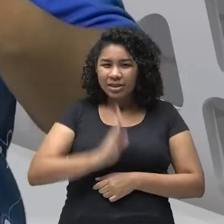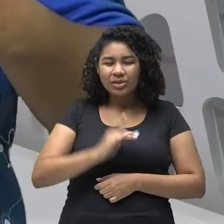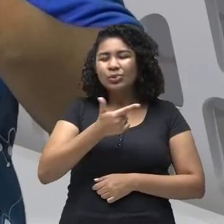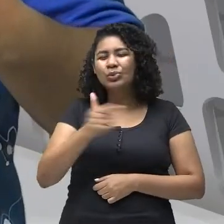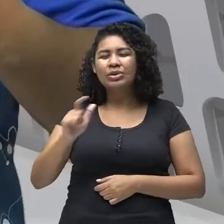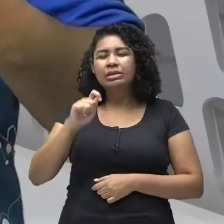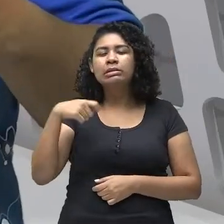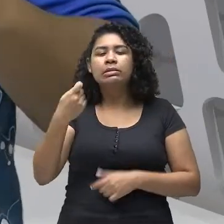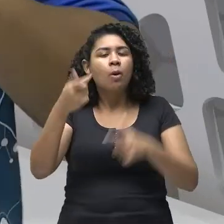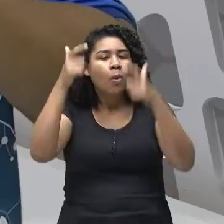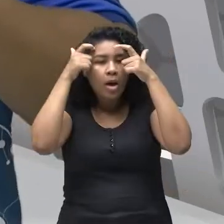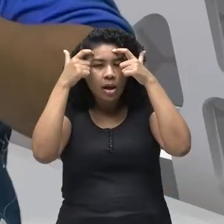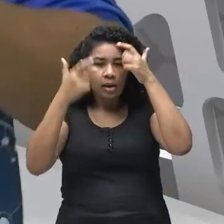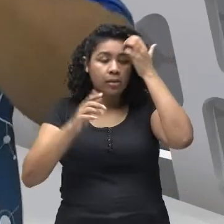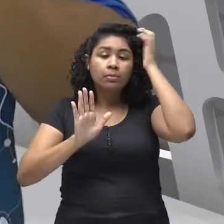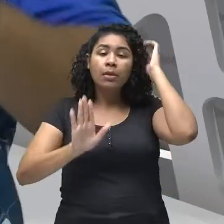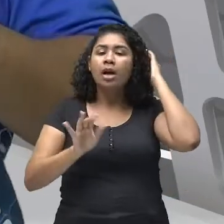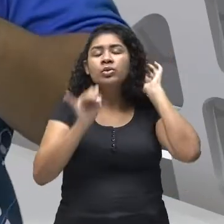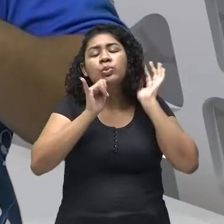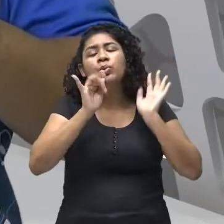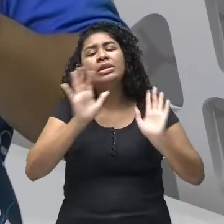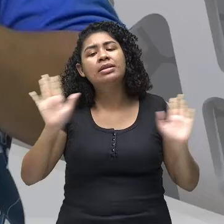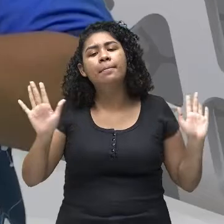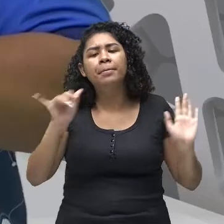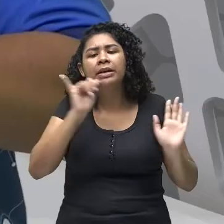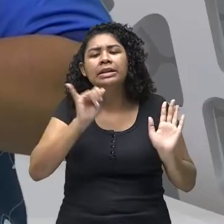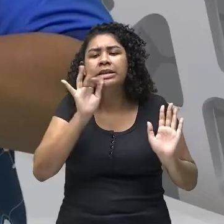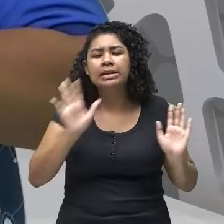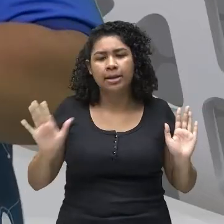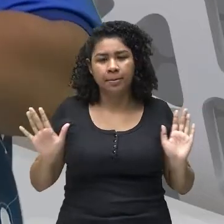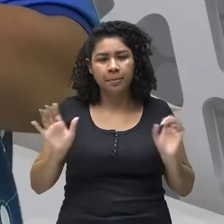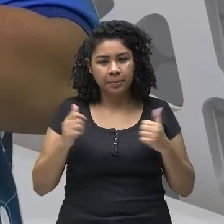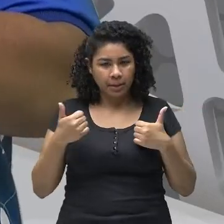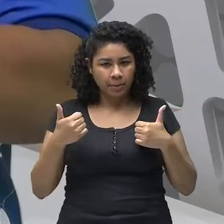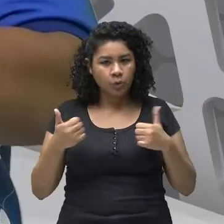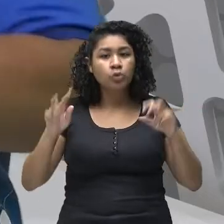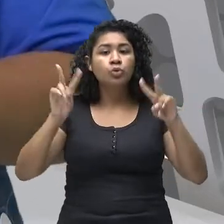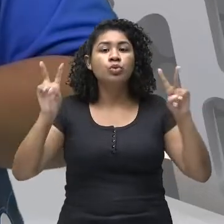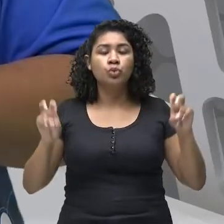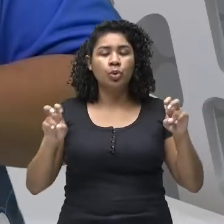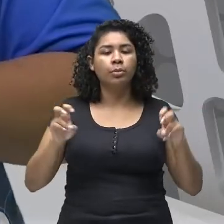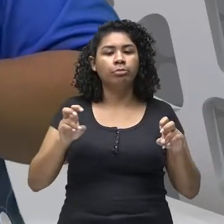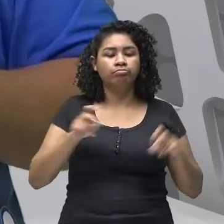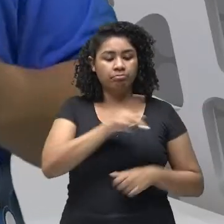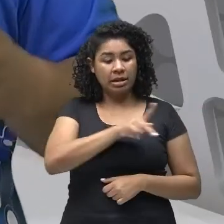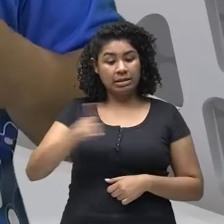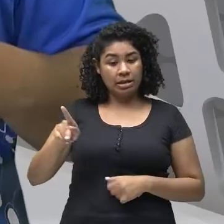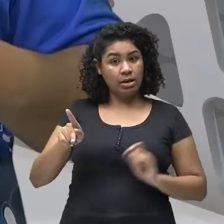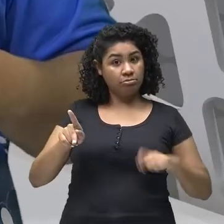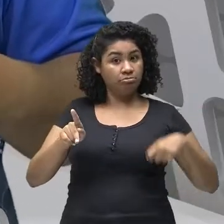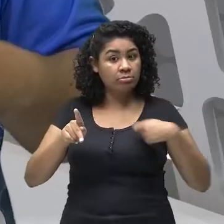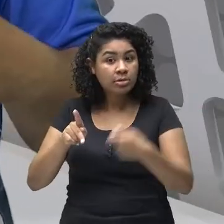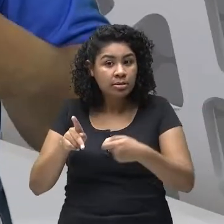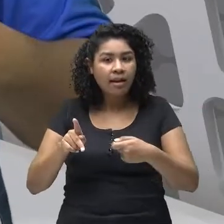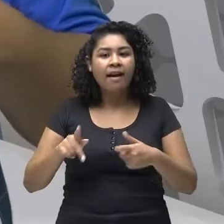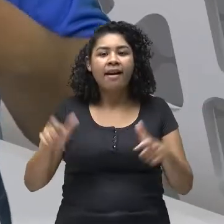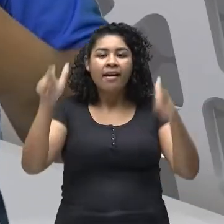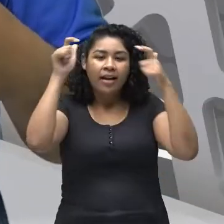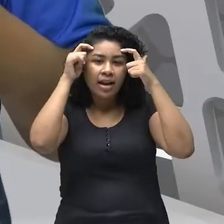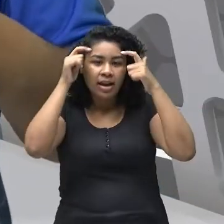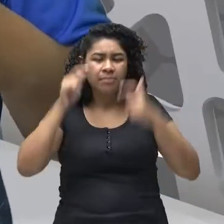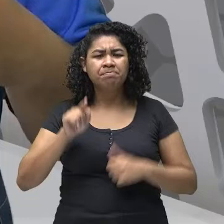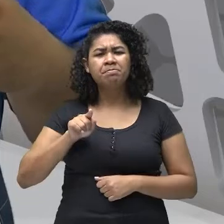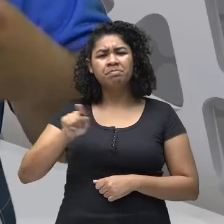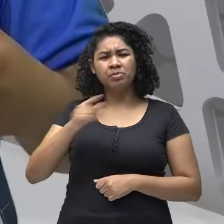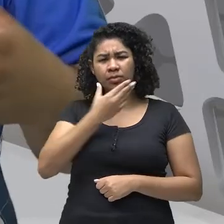de rei. Mas, hipoteticamente, digamos que o presidente fosse o rei. Ele conseguiria governar o Brasil